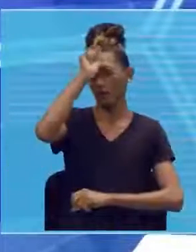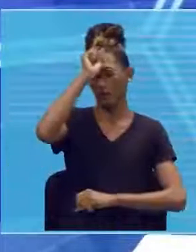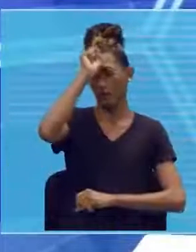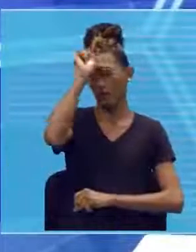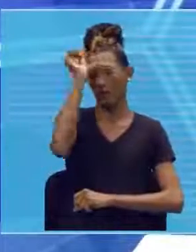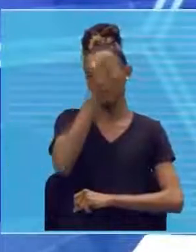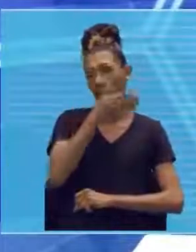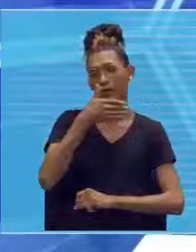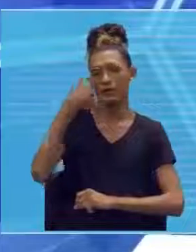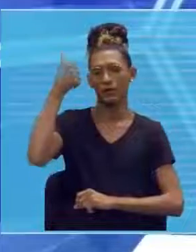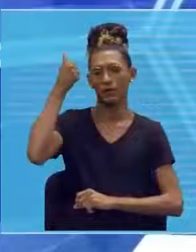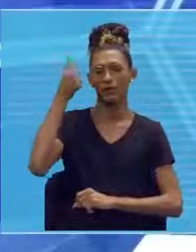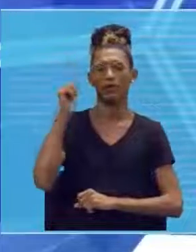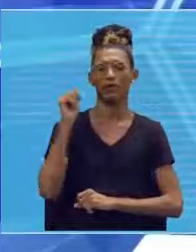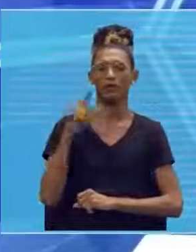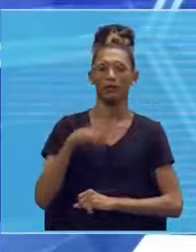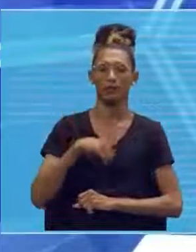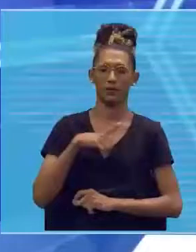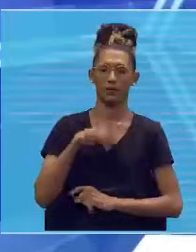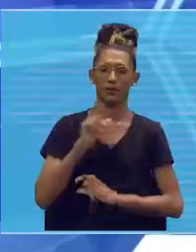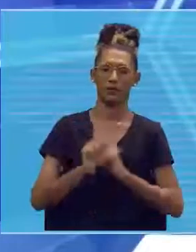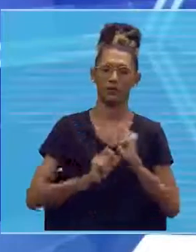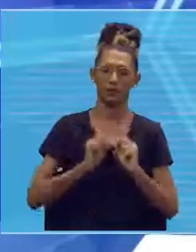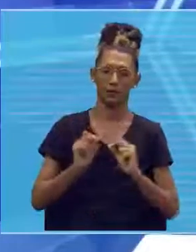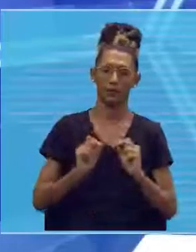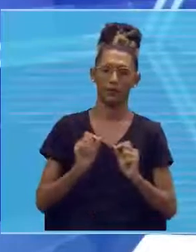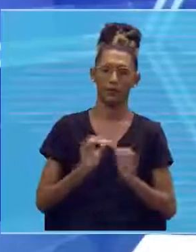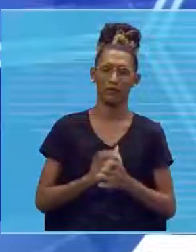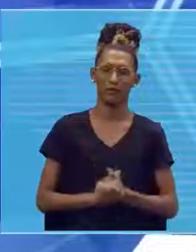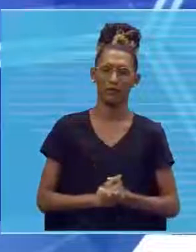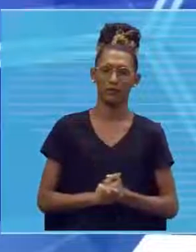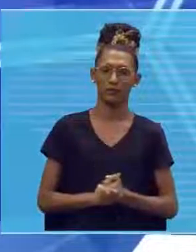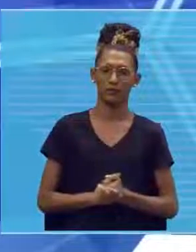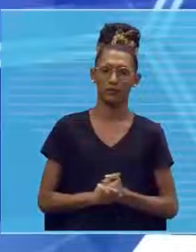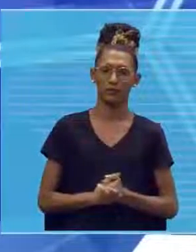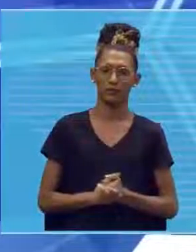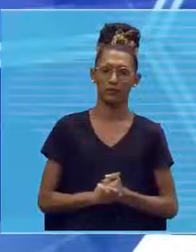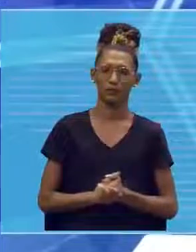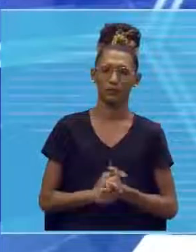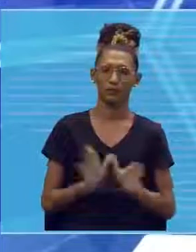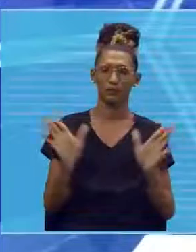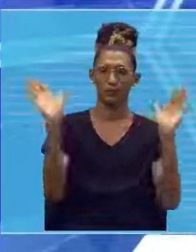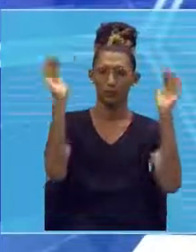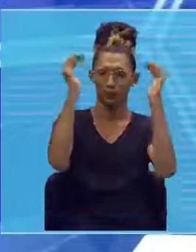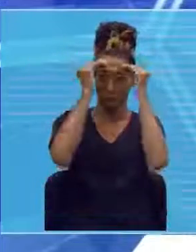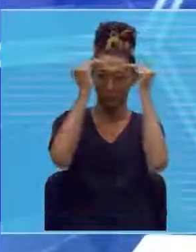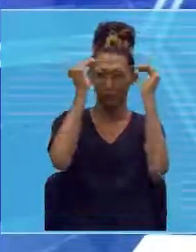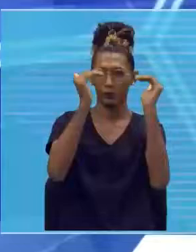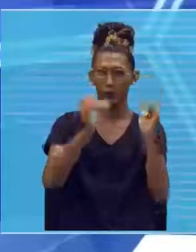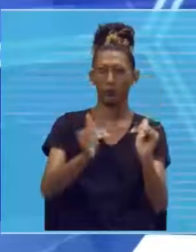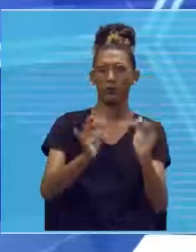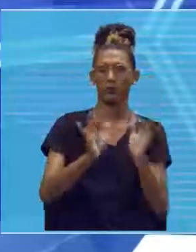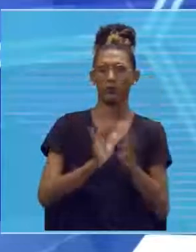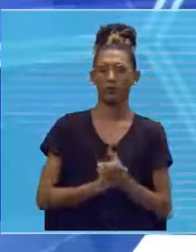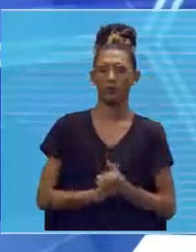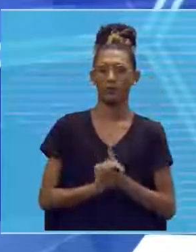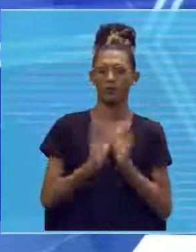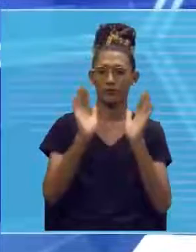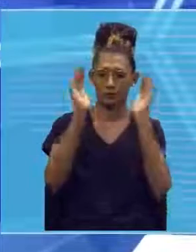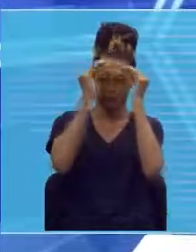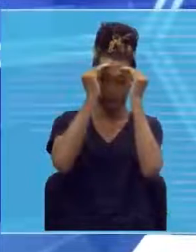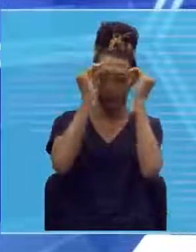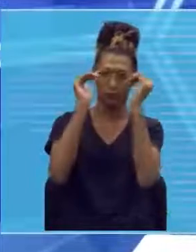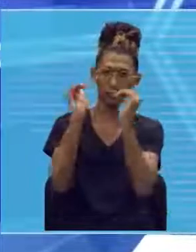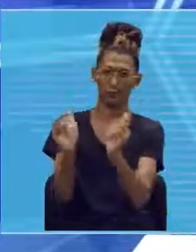melhor a ter uma coisa muito importante que é chamada de respeito respeito